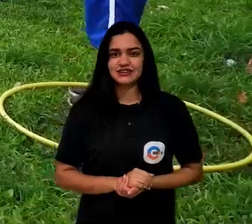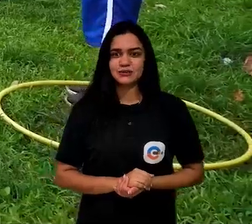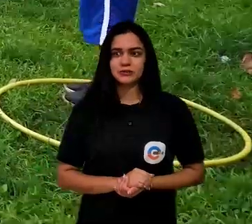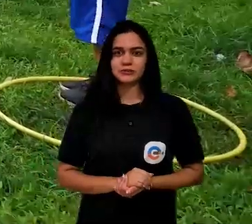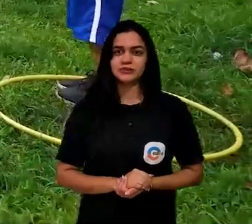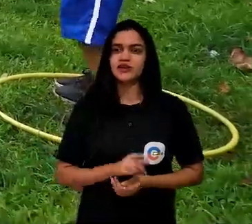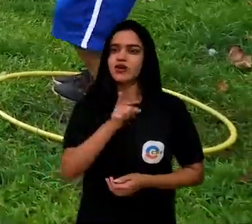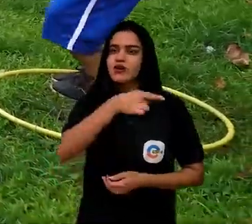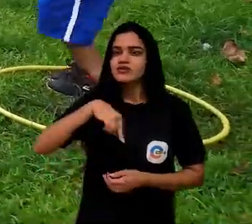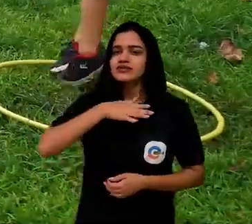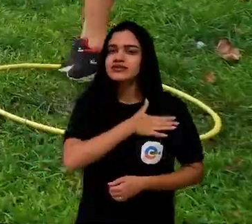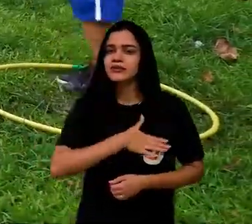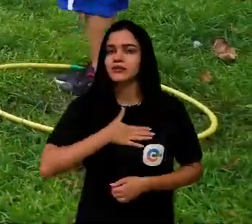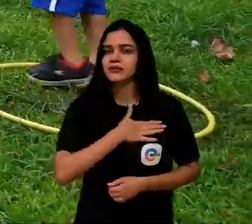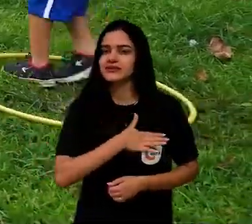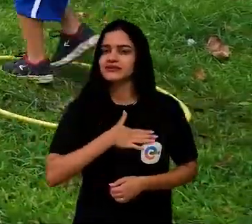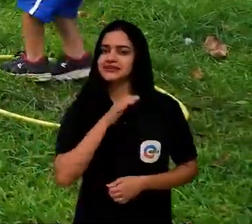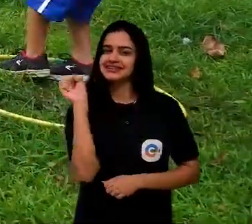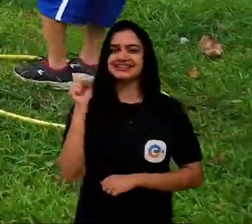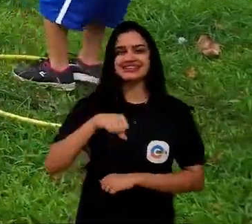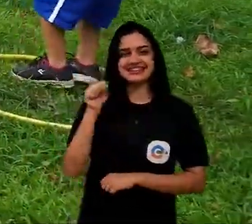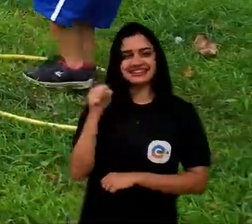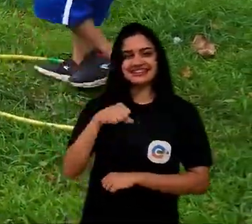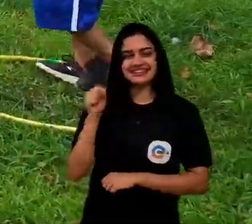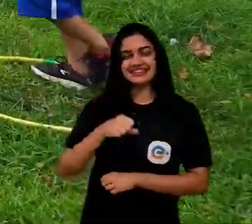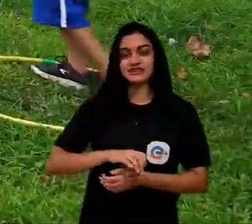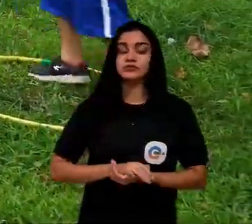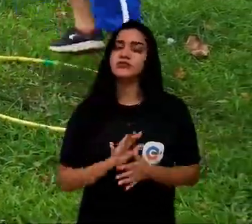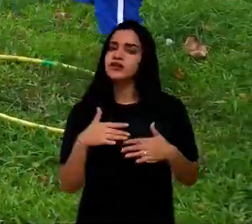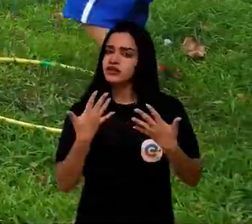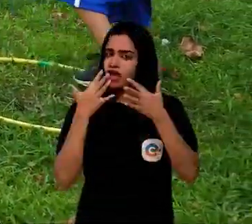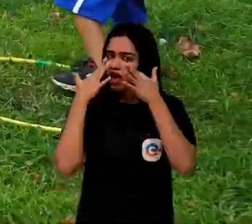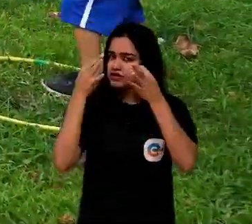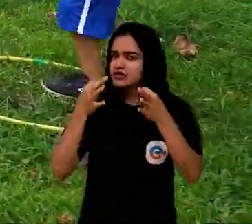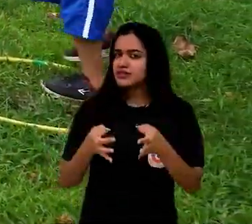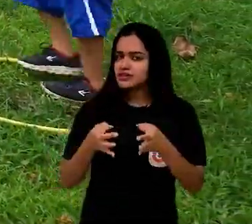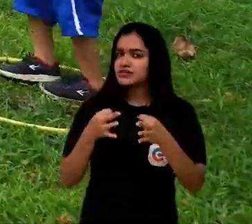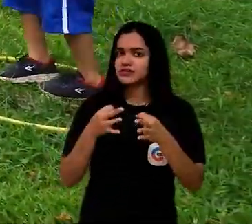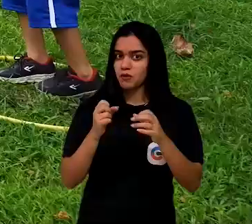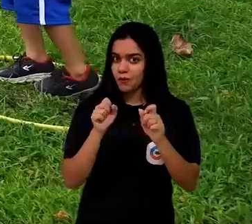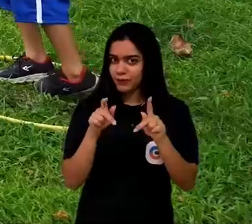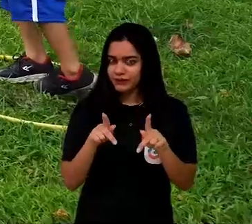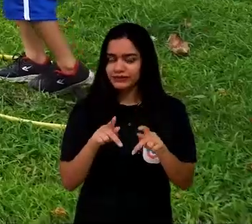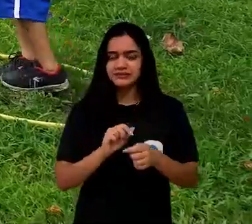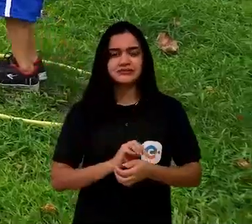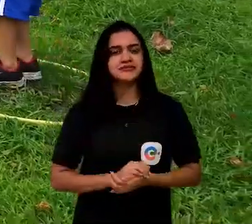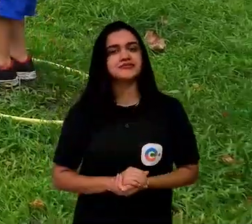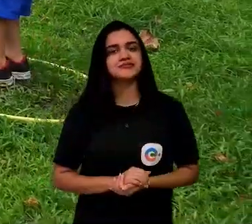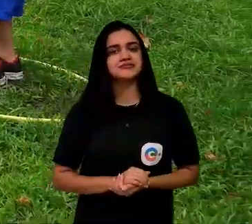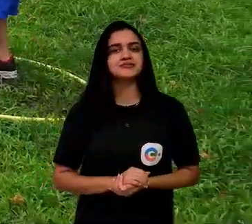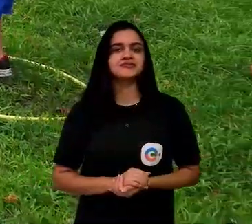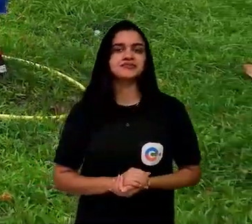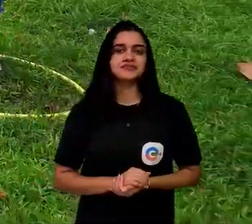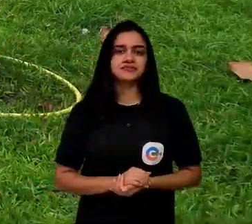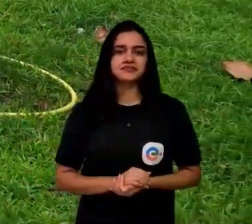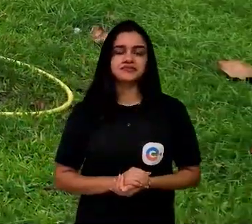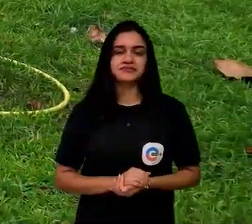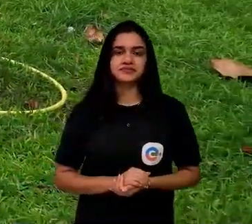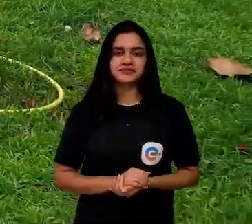Vocês estão gostando? Sim! Então presta atenção para não ficar sem a toca, tá bom? Tá. Lá